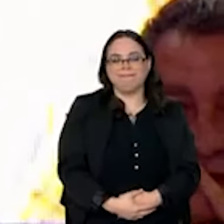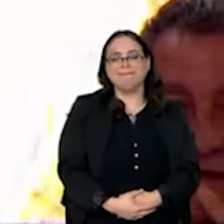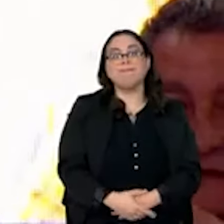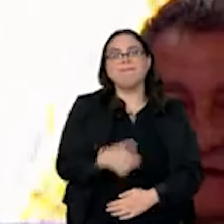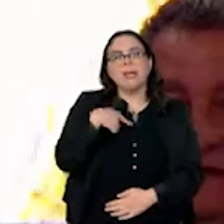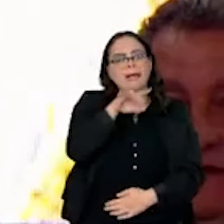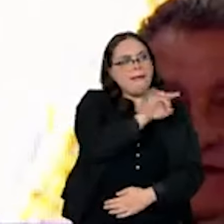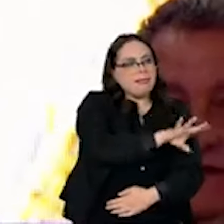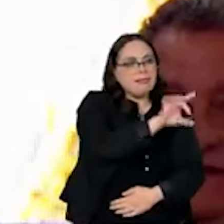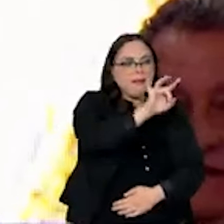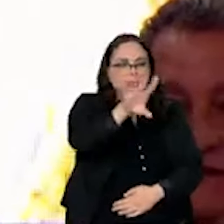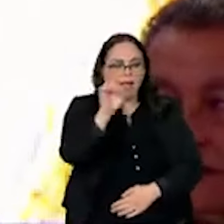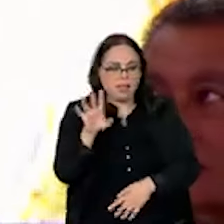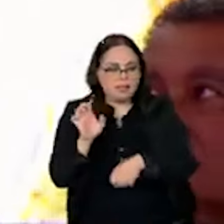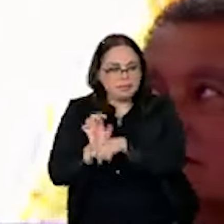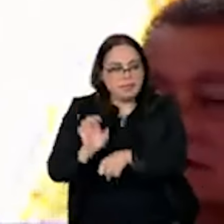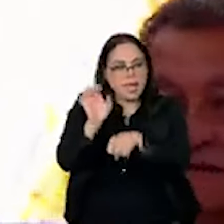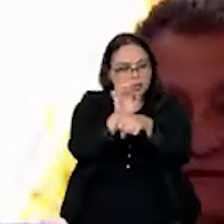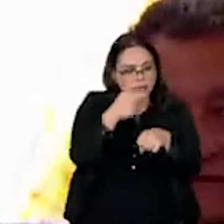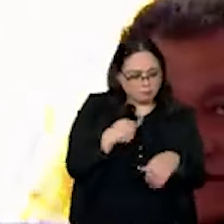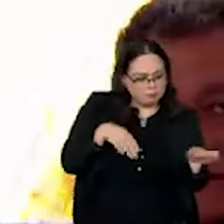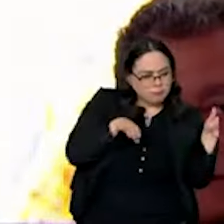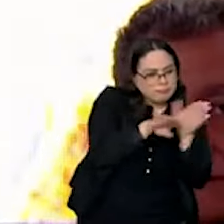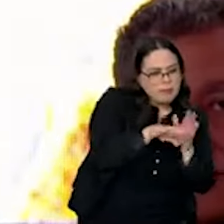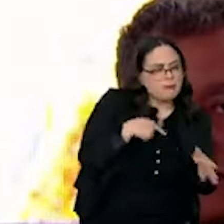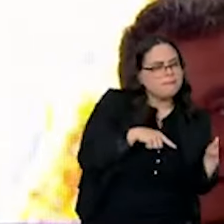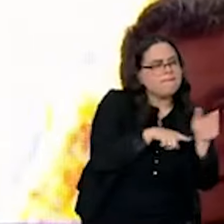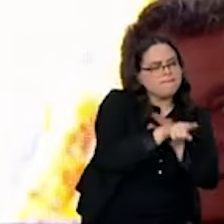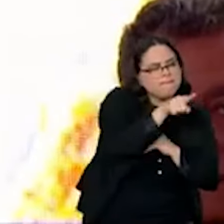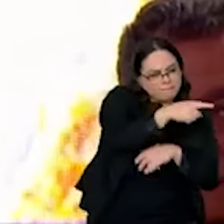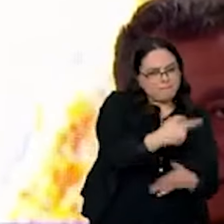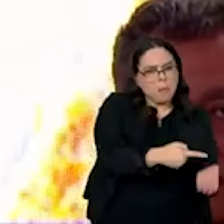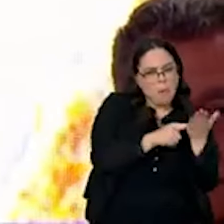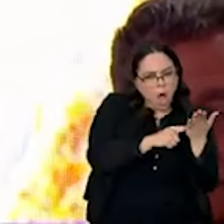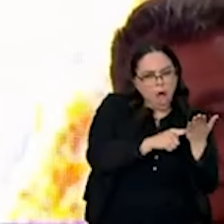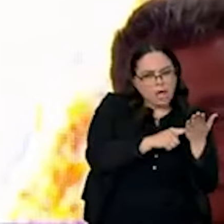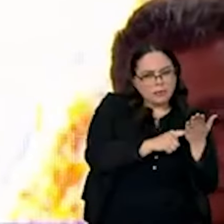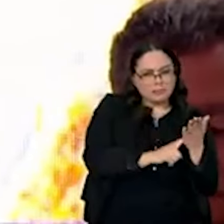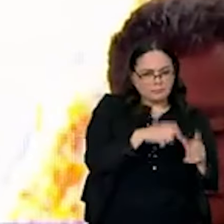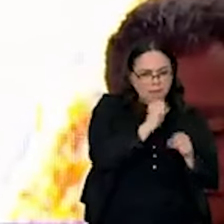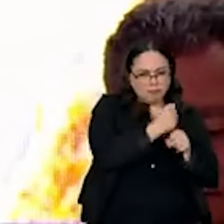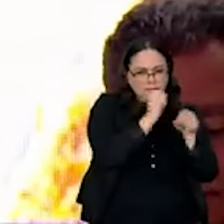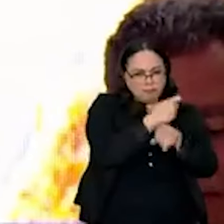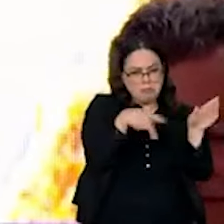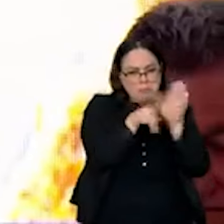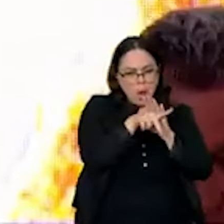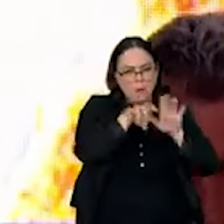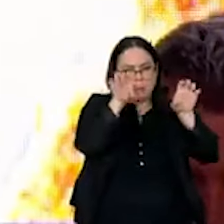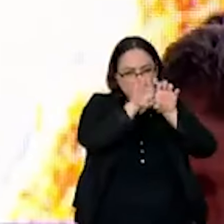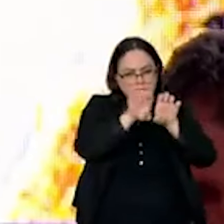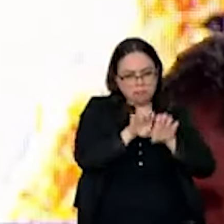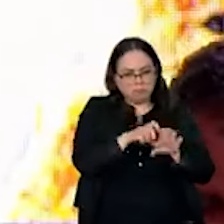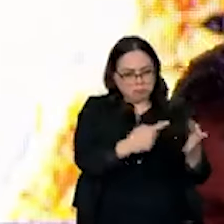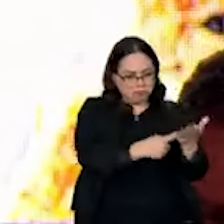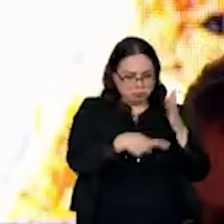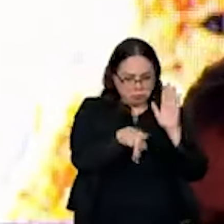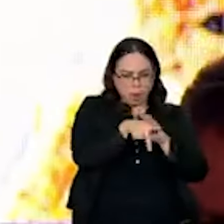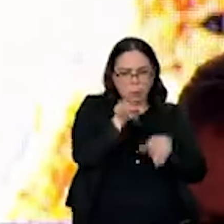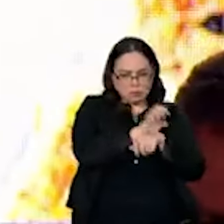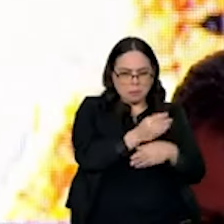Em cada estado da federação que eu chego, eu pergunto, me mostre uma obra de infraestrutura que foi feita no